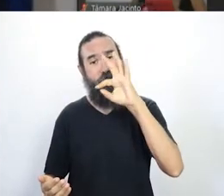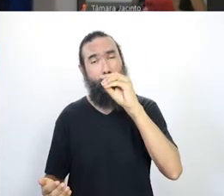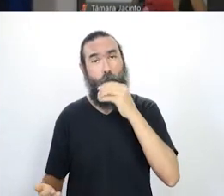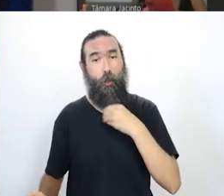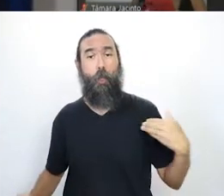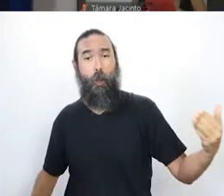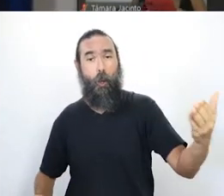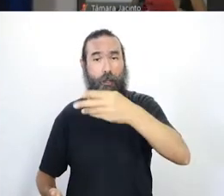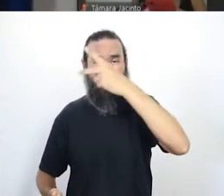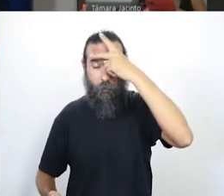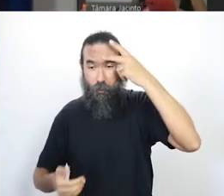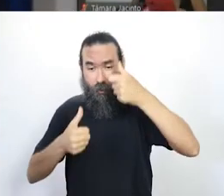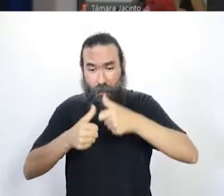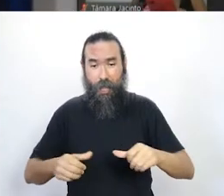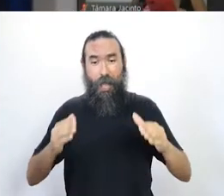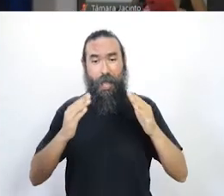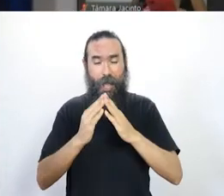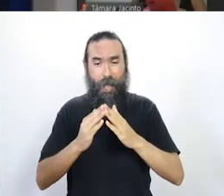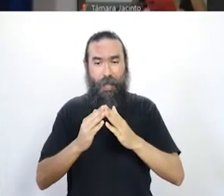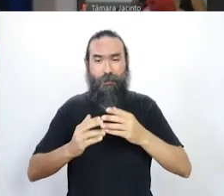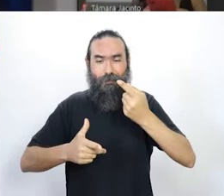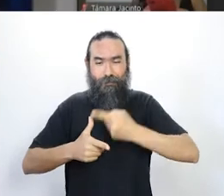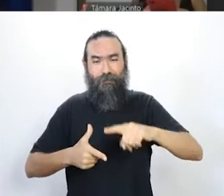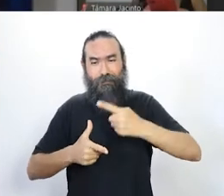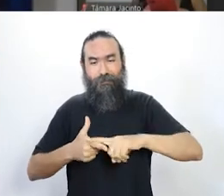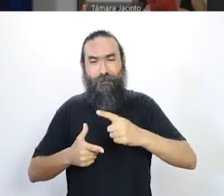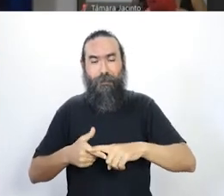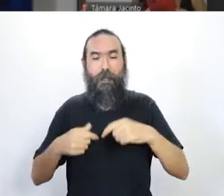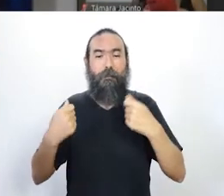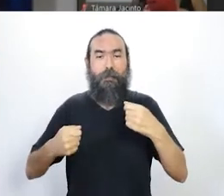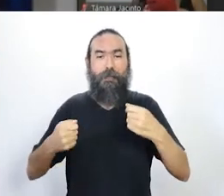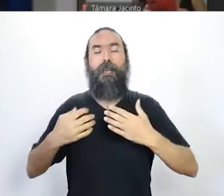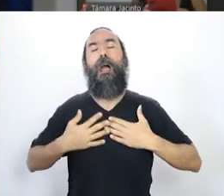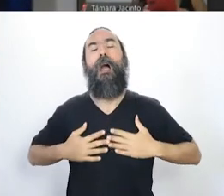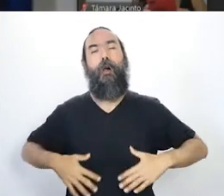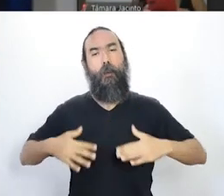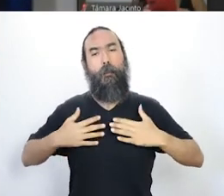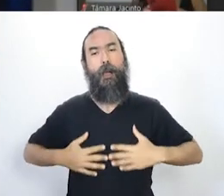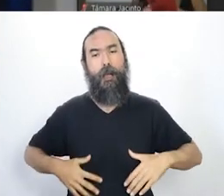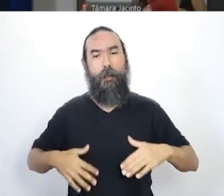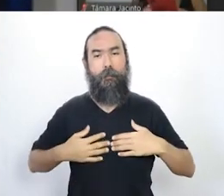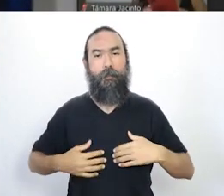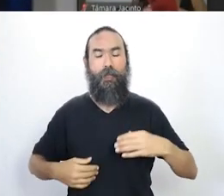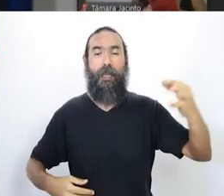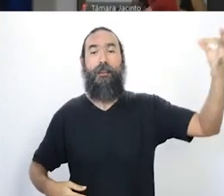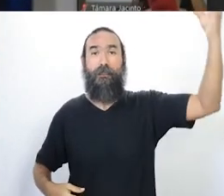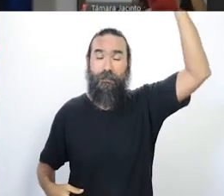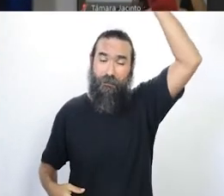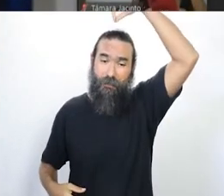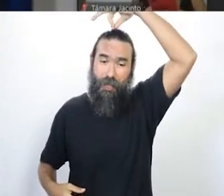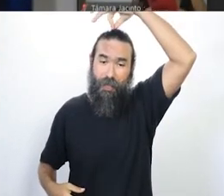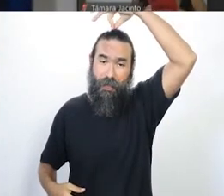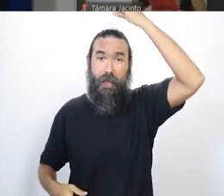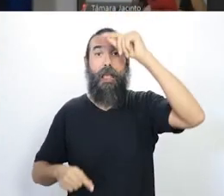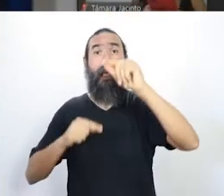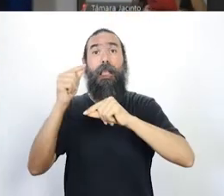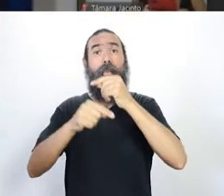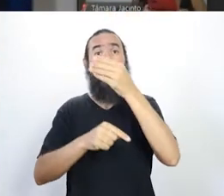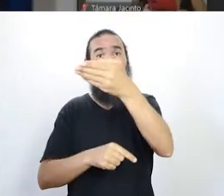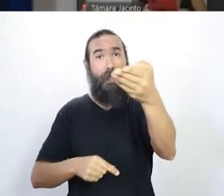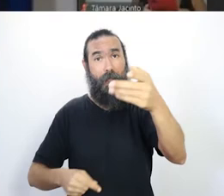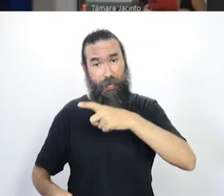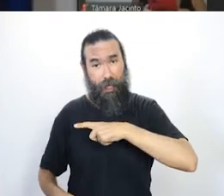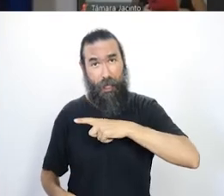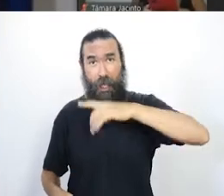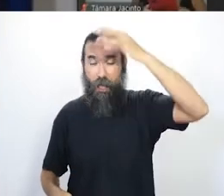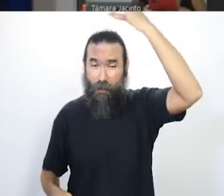gente que está em casa agora, que precisa passar por esse momento agora, com tranquilidade, principalmente com fé. Quem tiver sua fé,